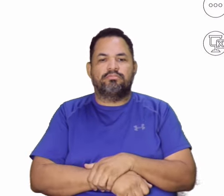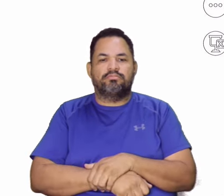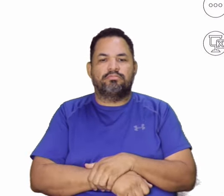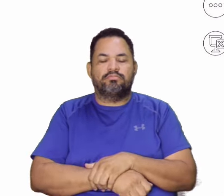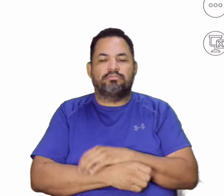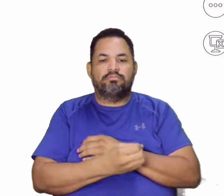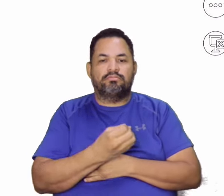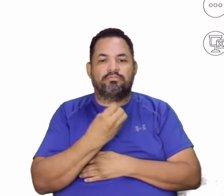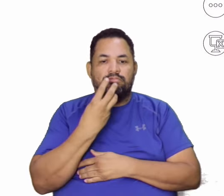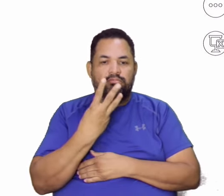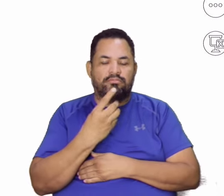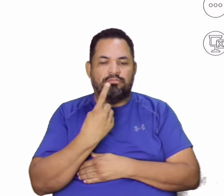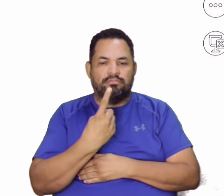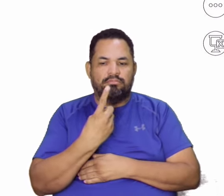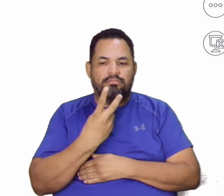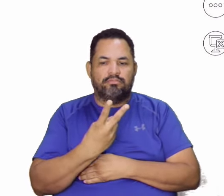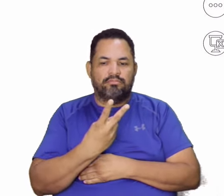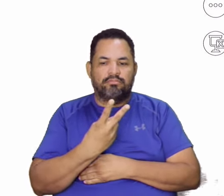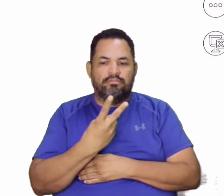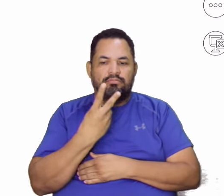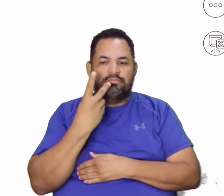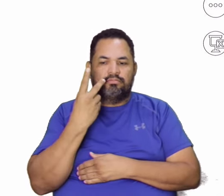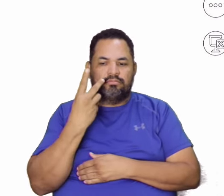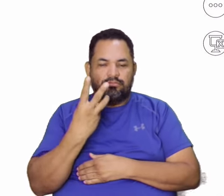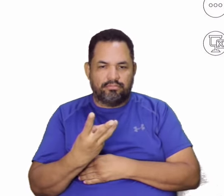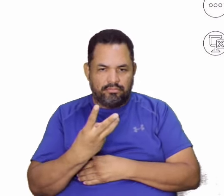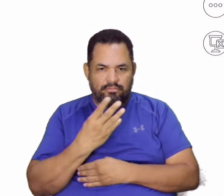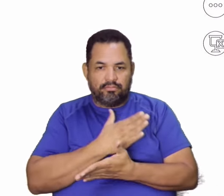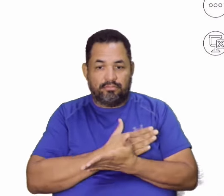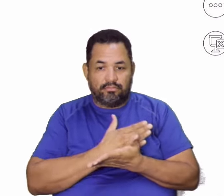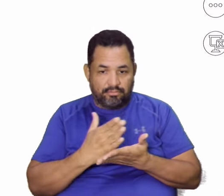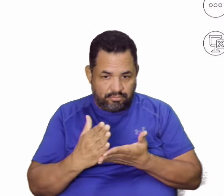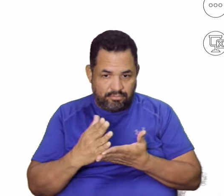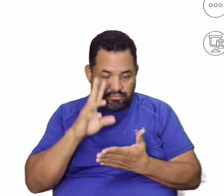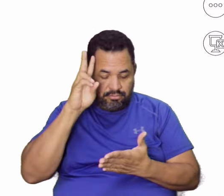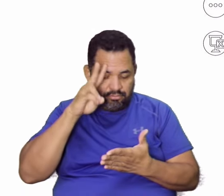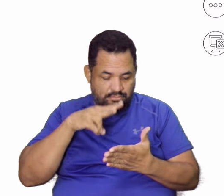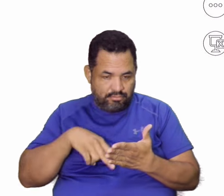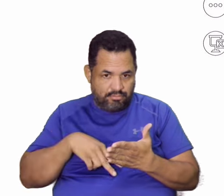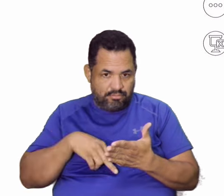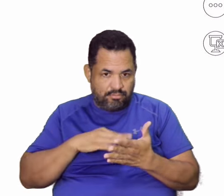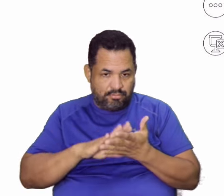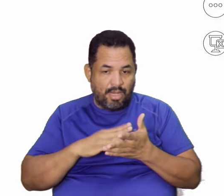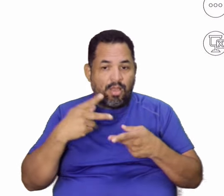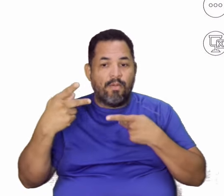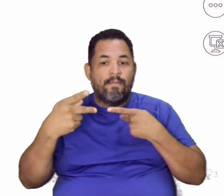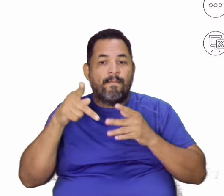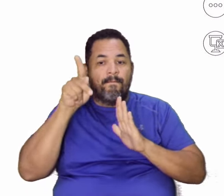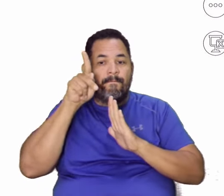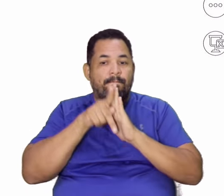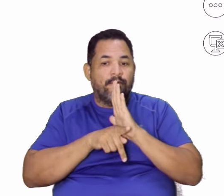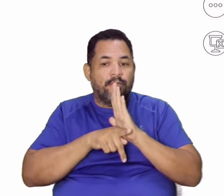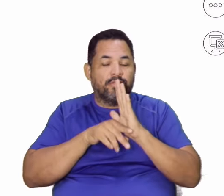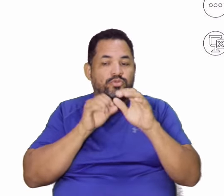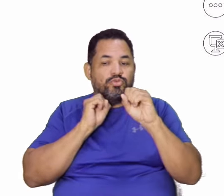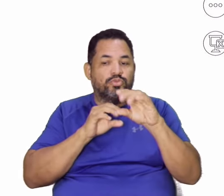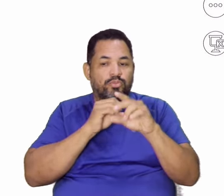três hein 1 2 3 e um projeto sobre